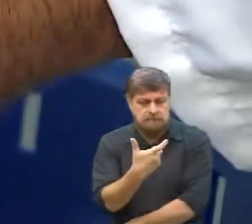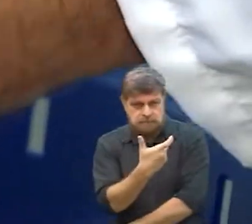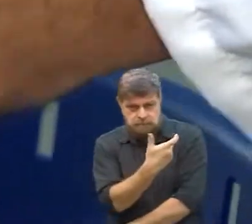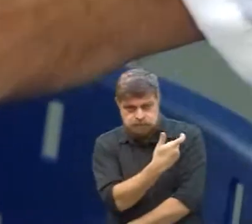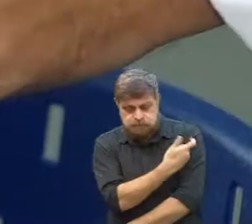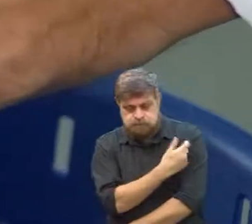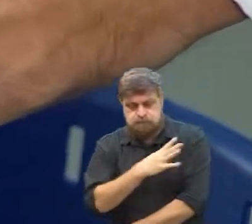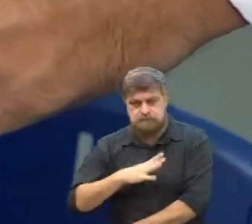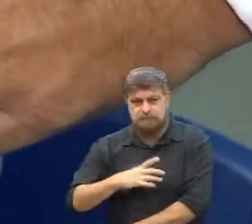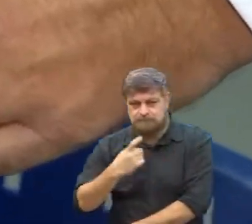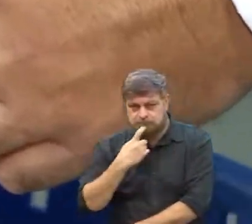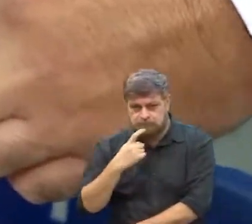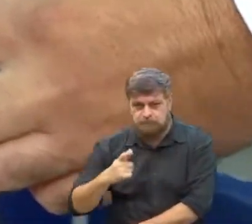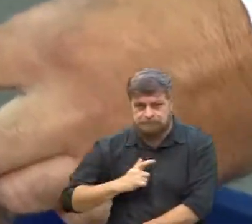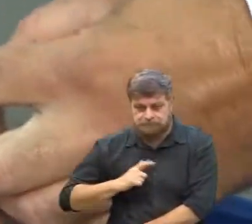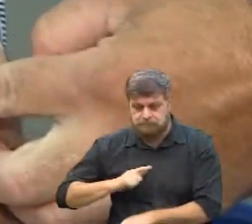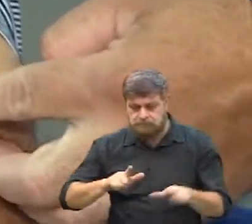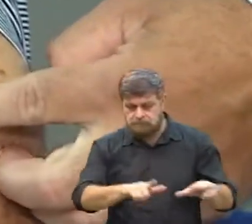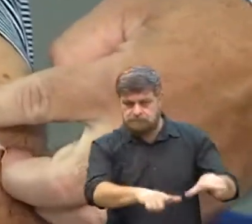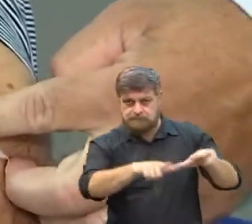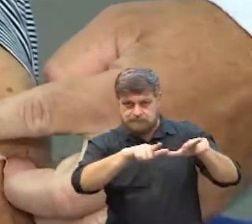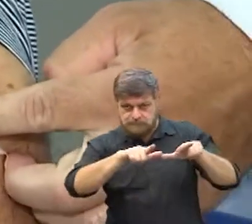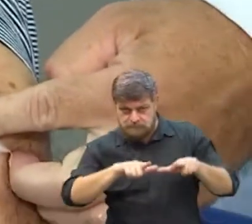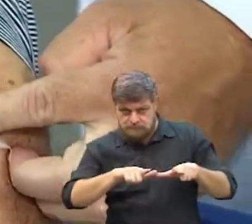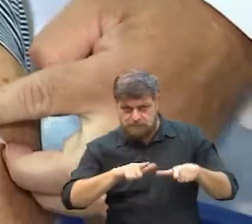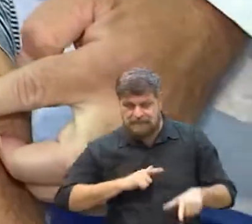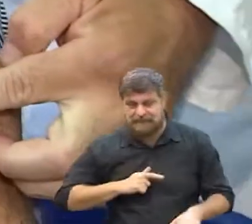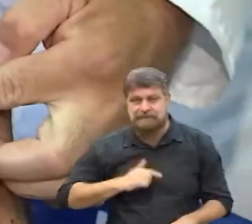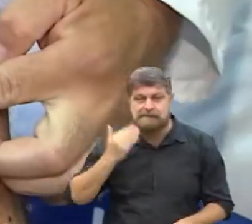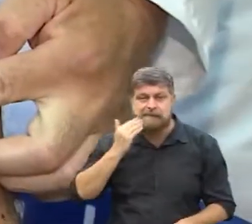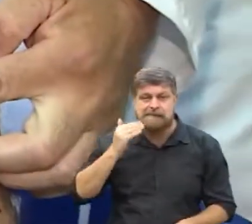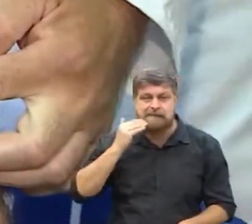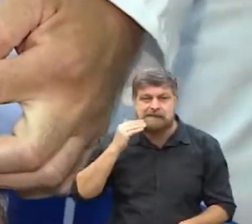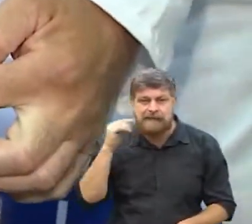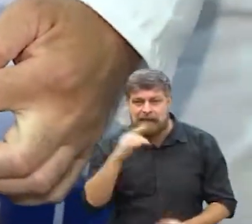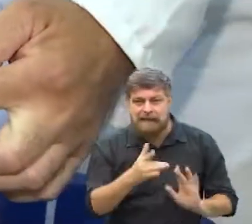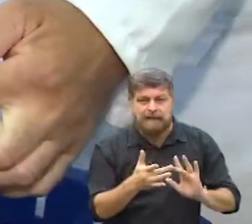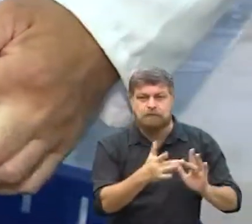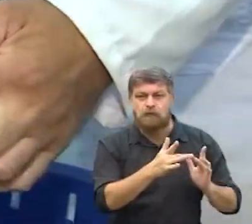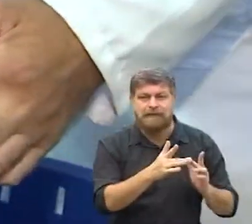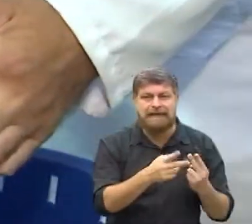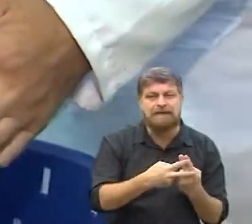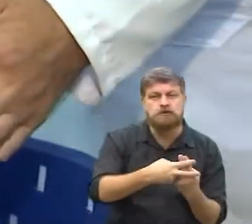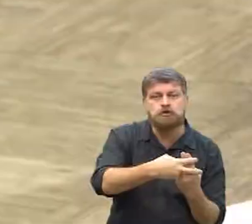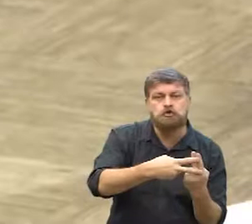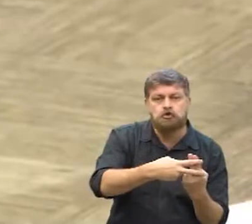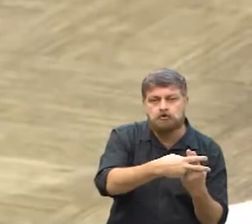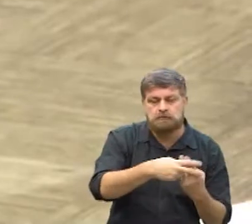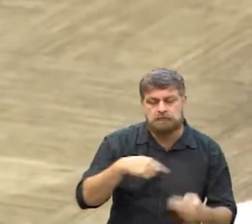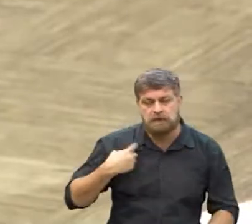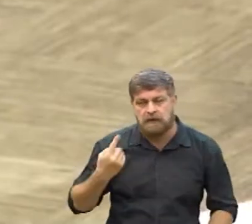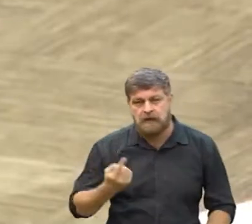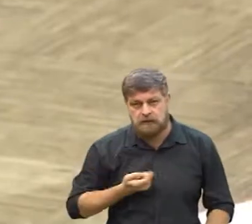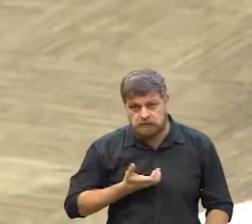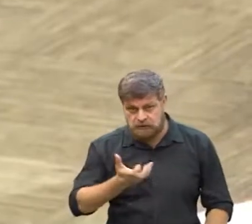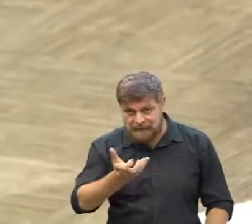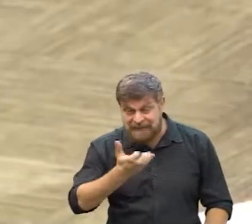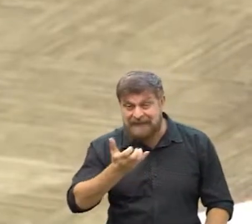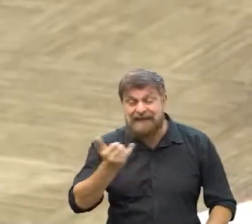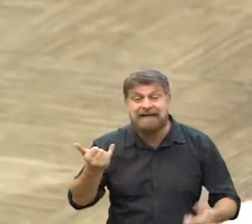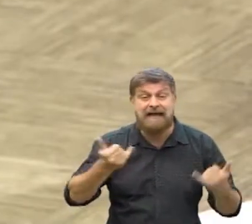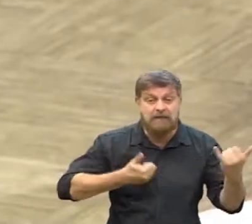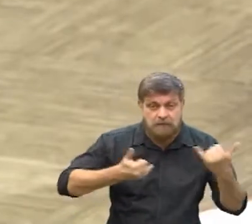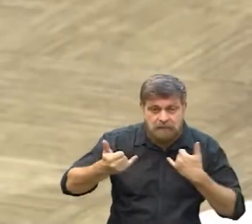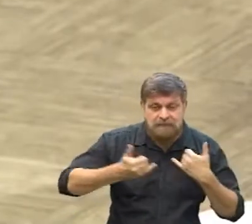pessoas imunizadas na cidade estão com registros de suas doses irregulares no Conect SUS. E a expectativa é de que nós